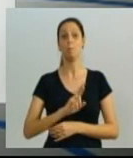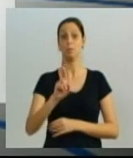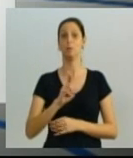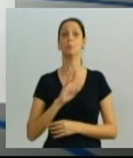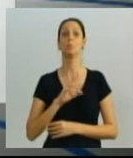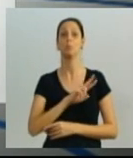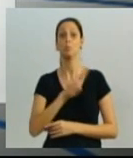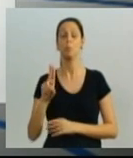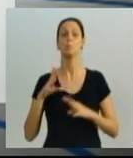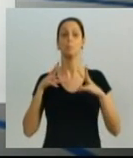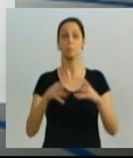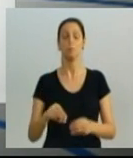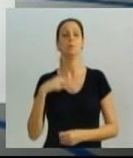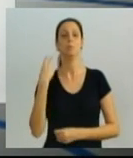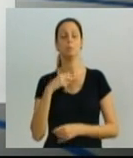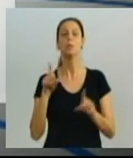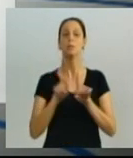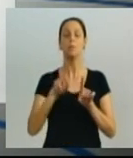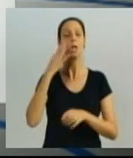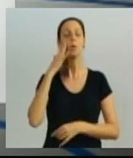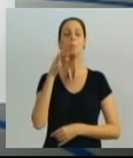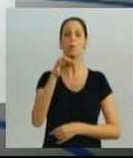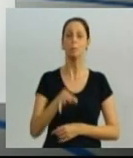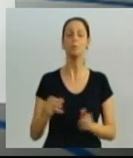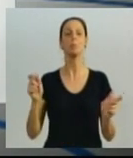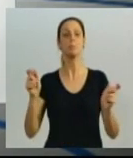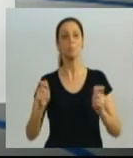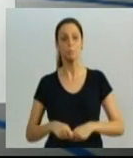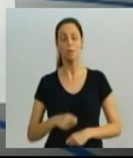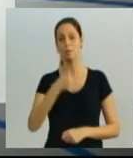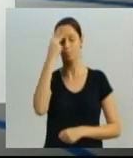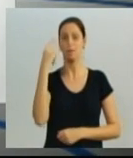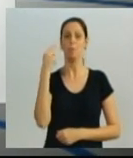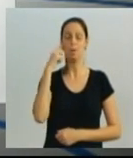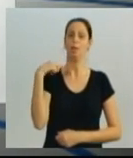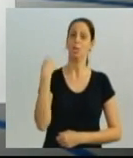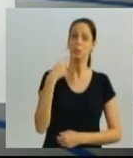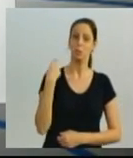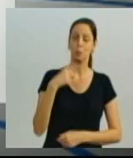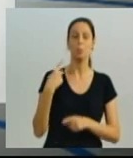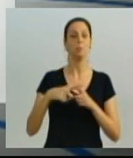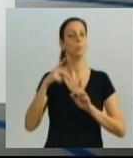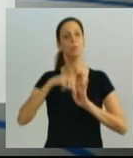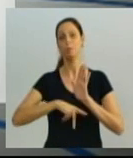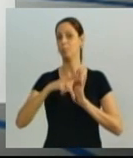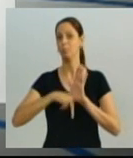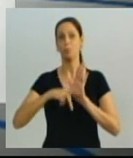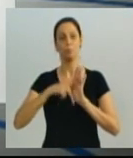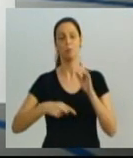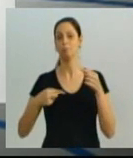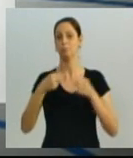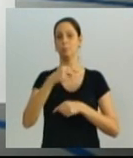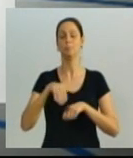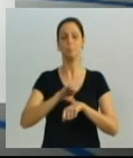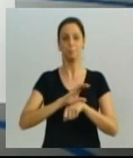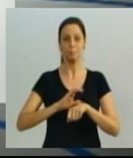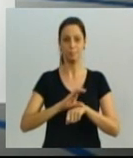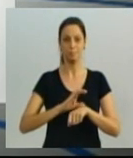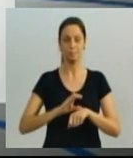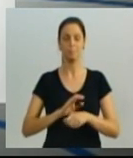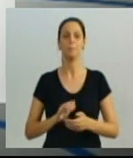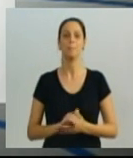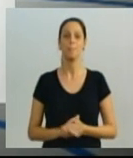mesmo compreendendo a possibilidade de alguém dizer que nós somos doidos porque esse projeto é inconstitucional.